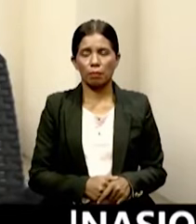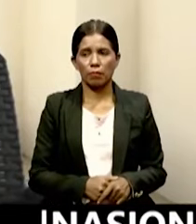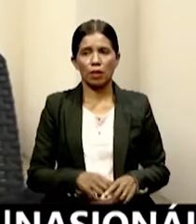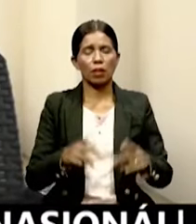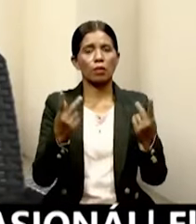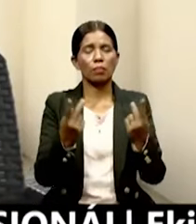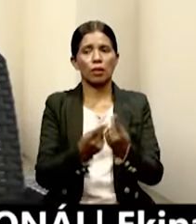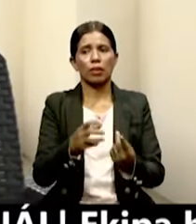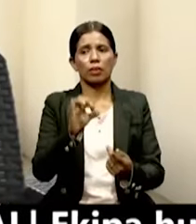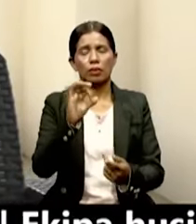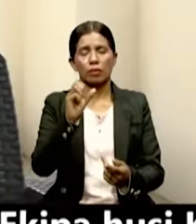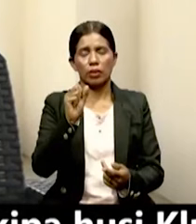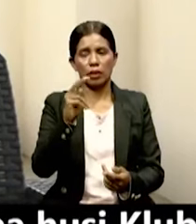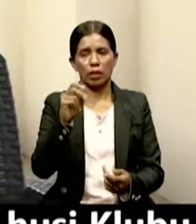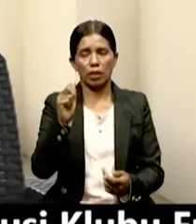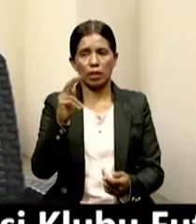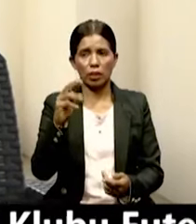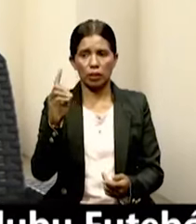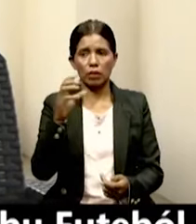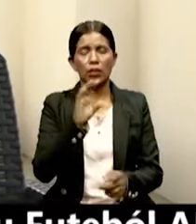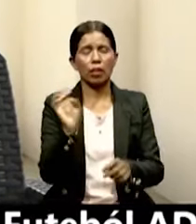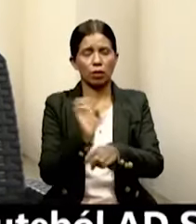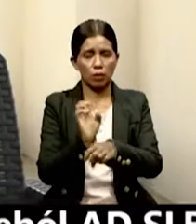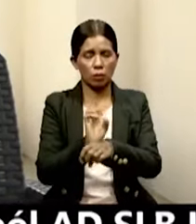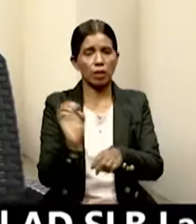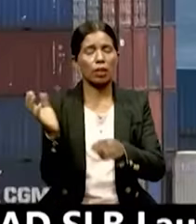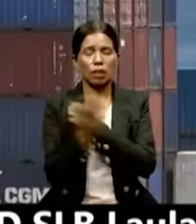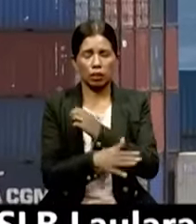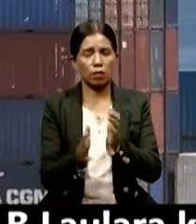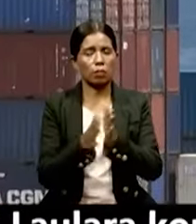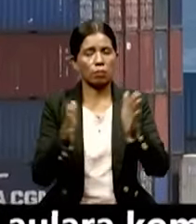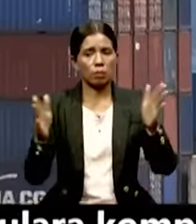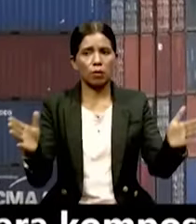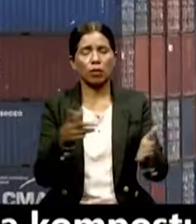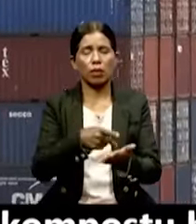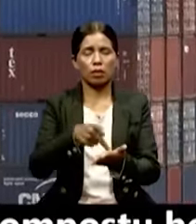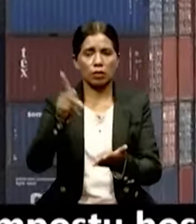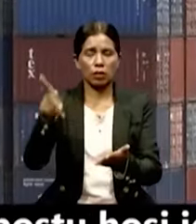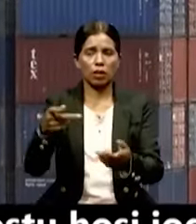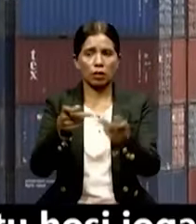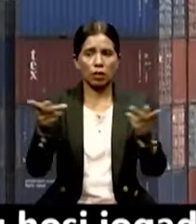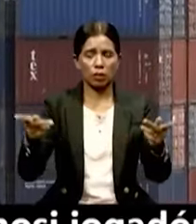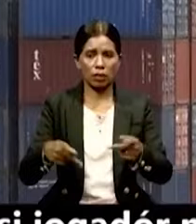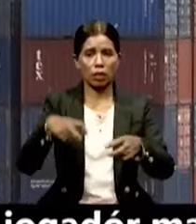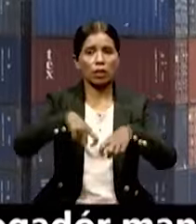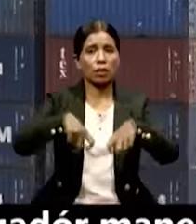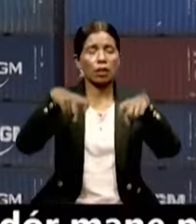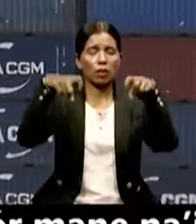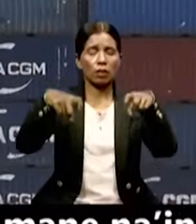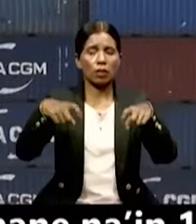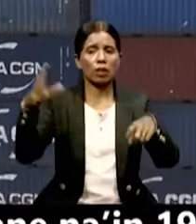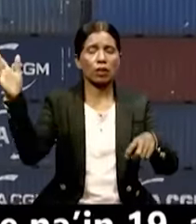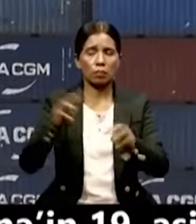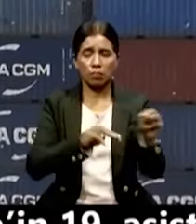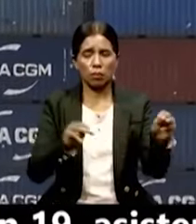Empresário Fernando da Silva atetem economia railarang e ameaça bot tamba custo de descarregamento cada contentor e a Porto Tibar hahu e a